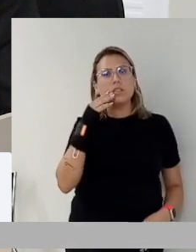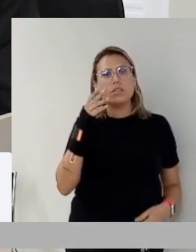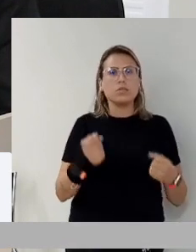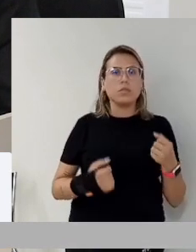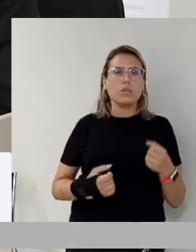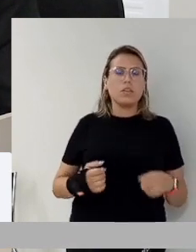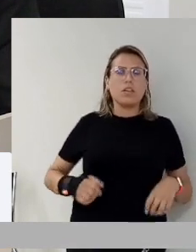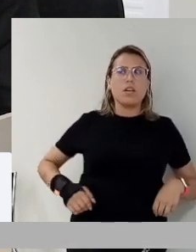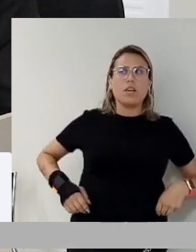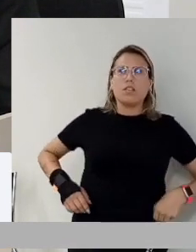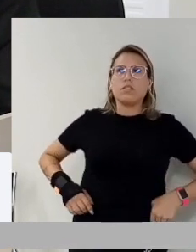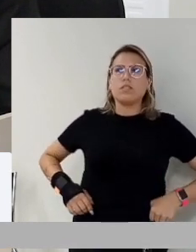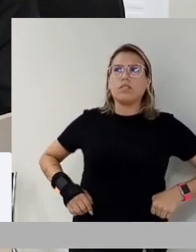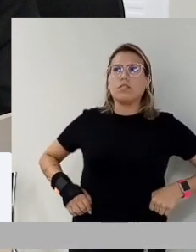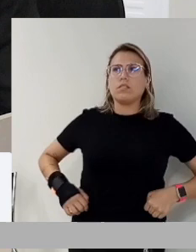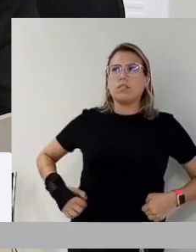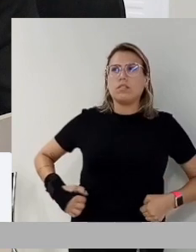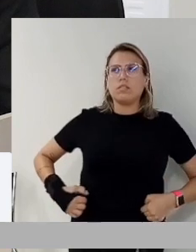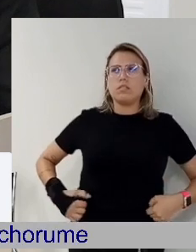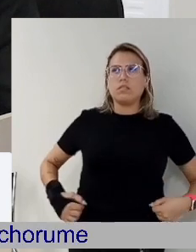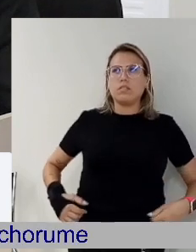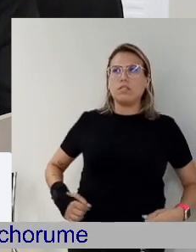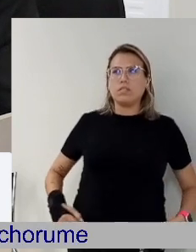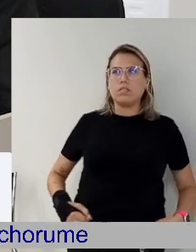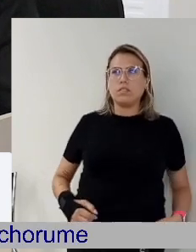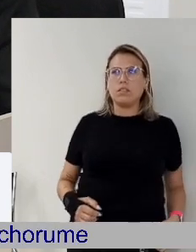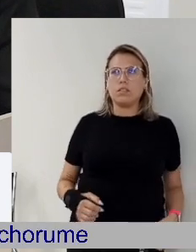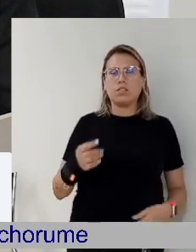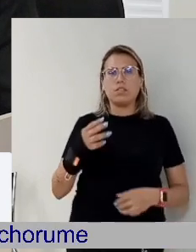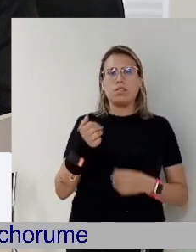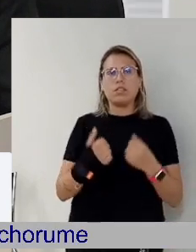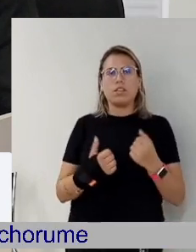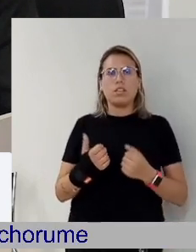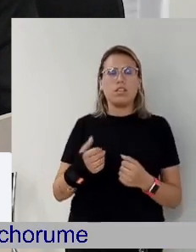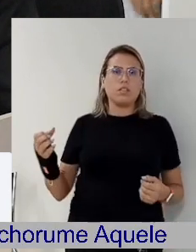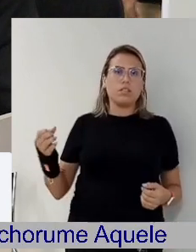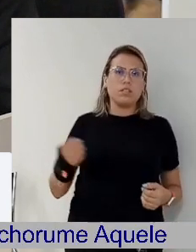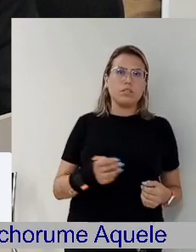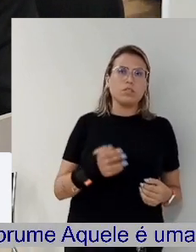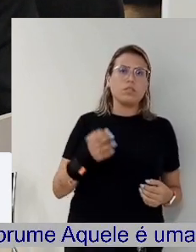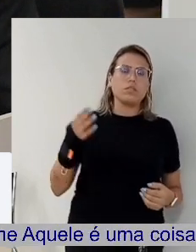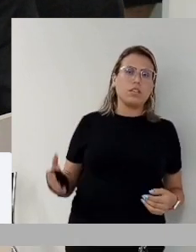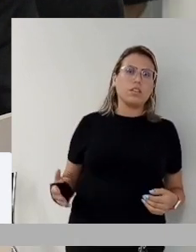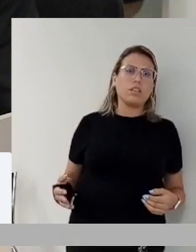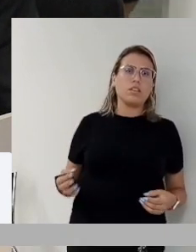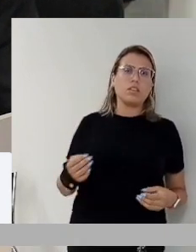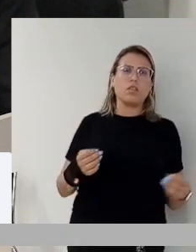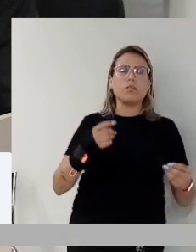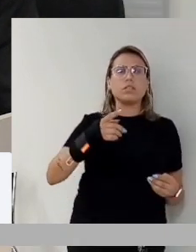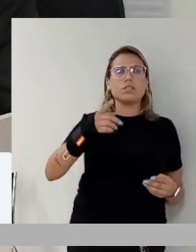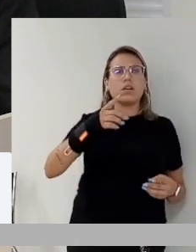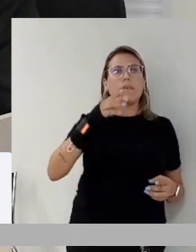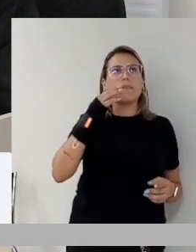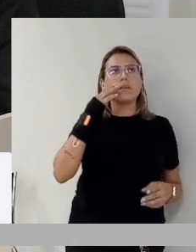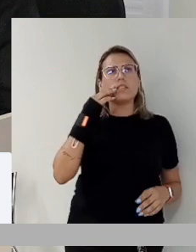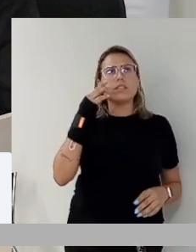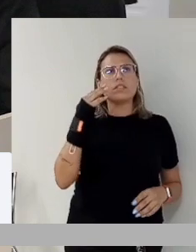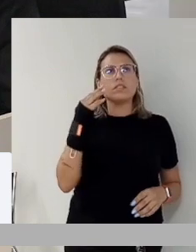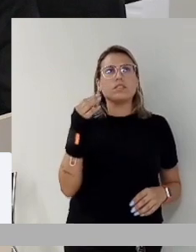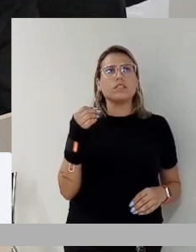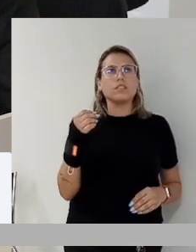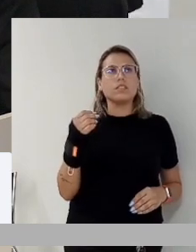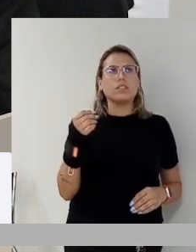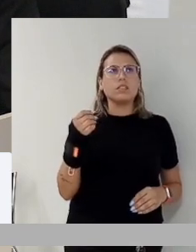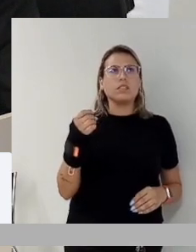carro excelente conheço o carro né e carro novo tá lá como é que Voss exelência tá pensando assim V prefeitur do